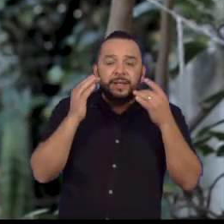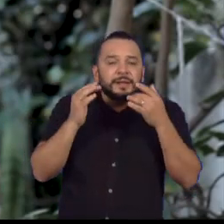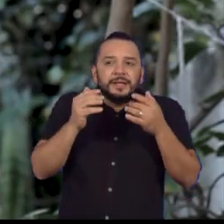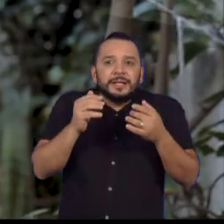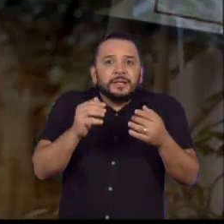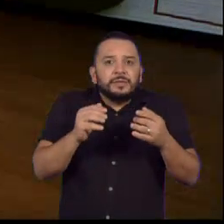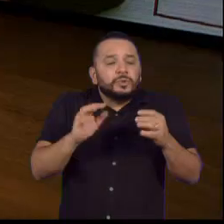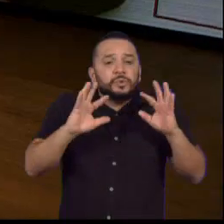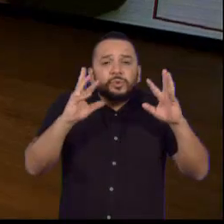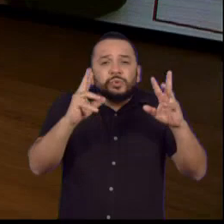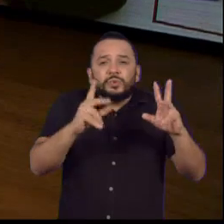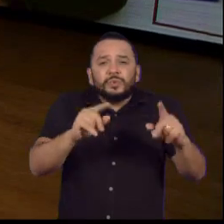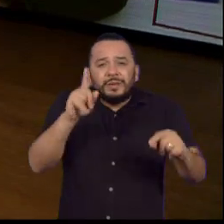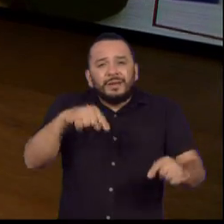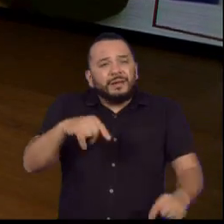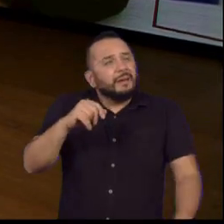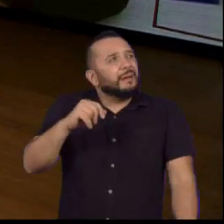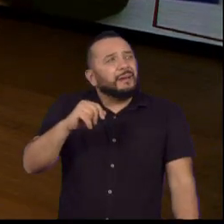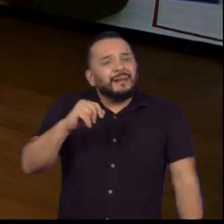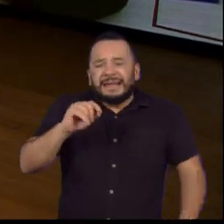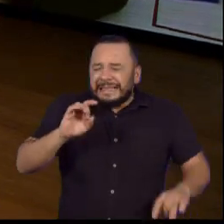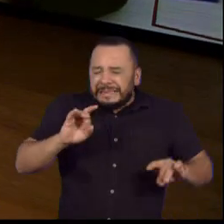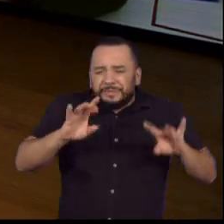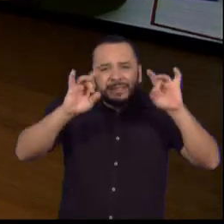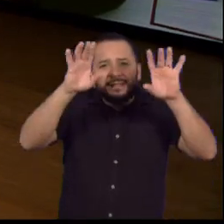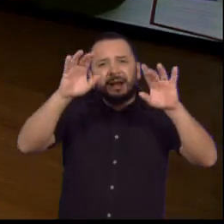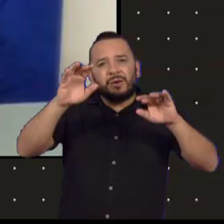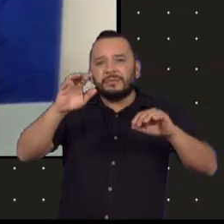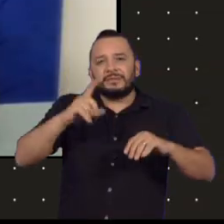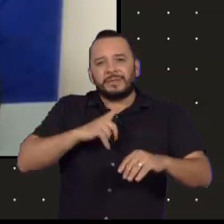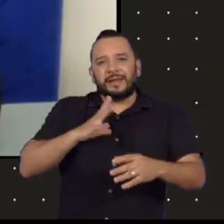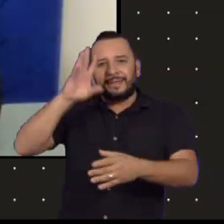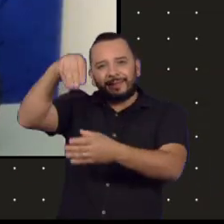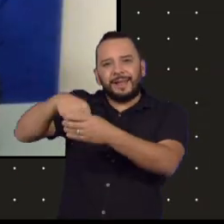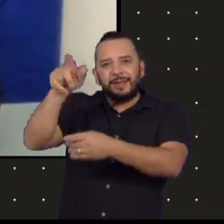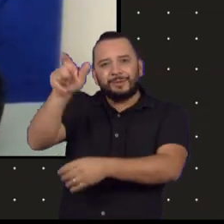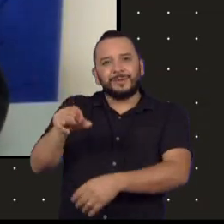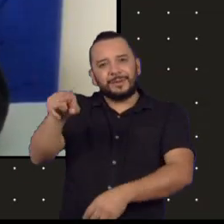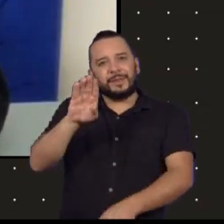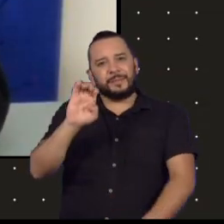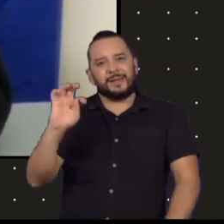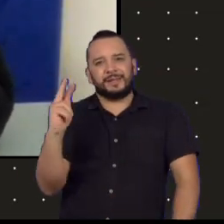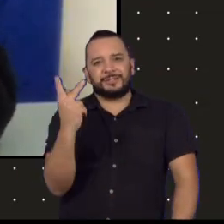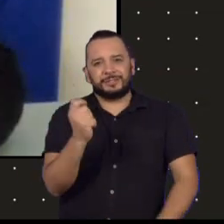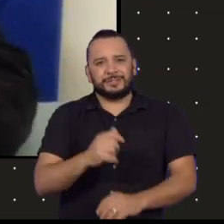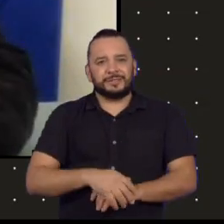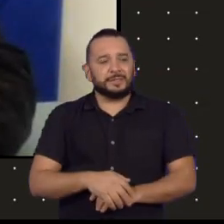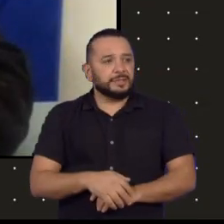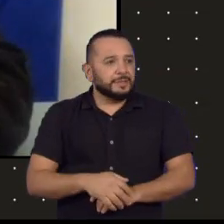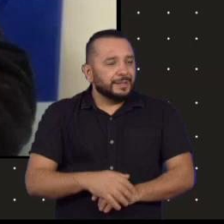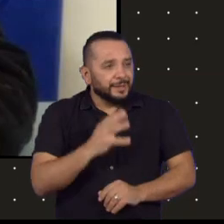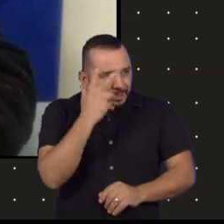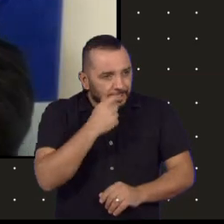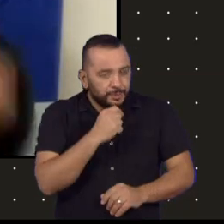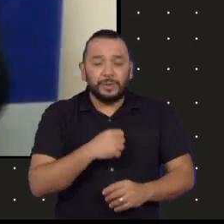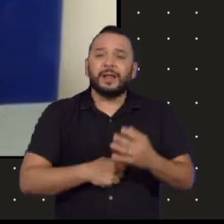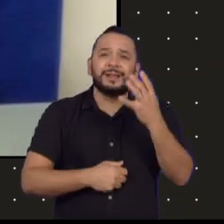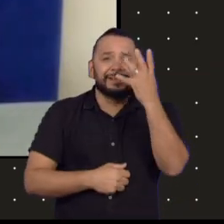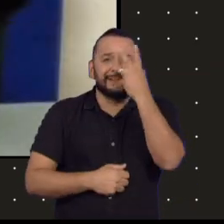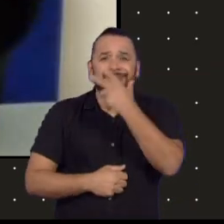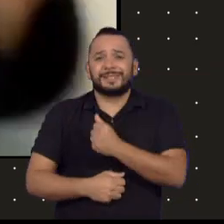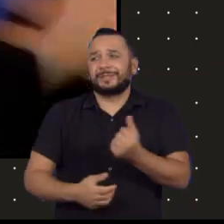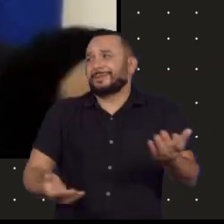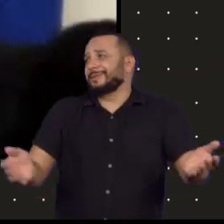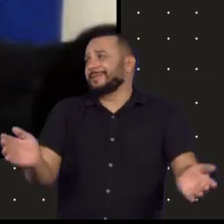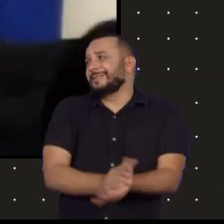ela. Lindo depoimento do Bicalho. Lindo, gente. Vocês estão acabando comigo.